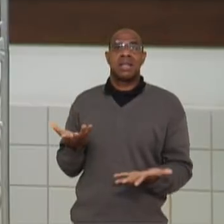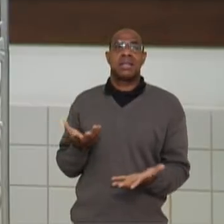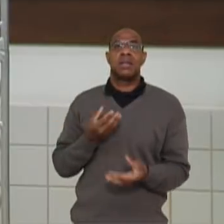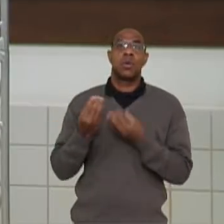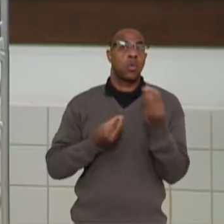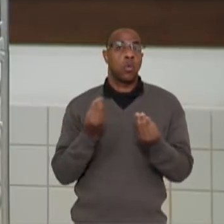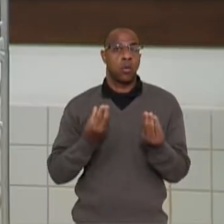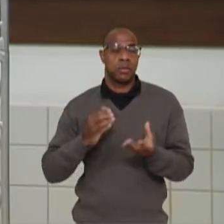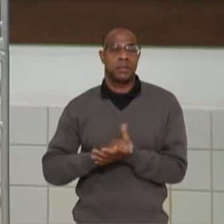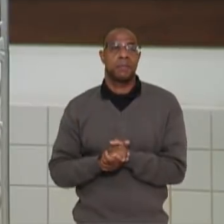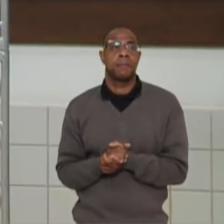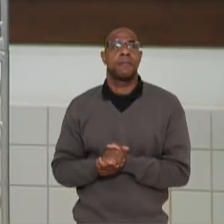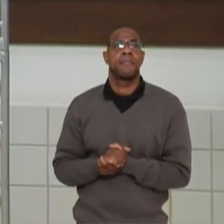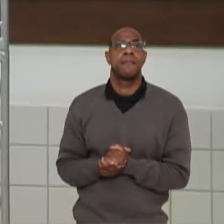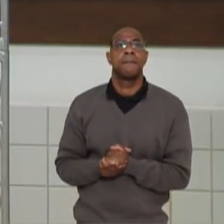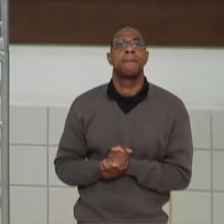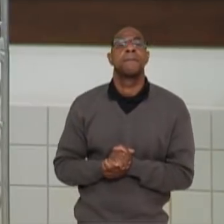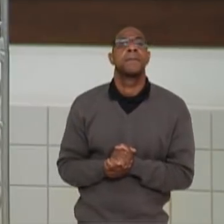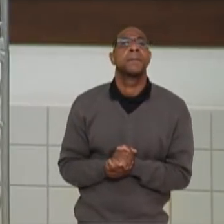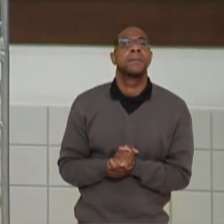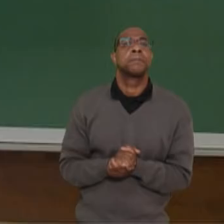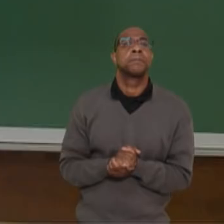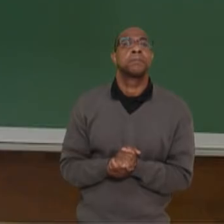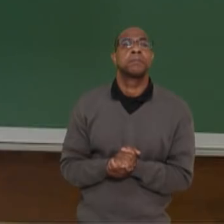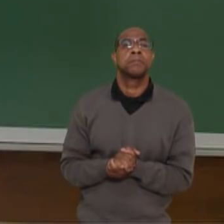relação à probabilidade. Beleza?